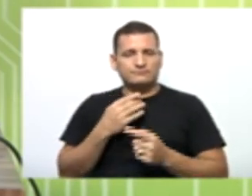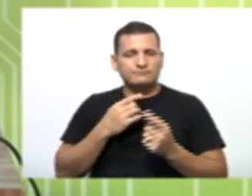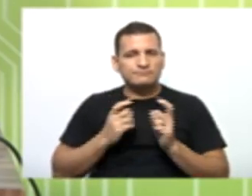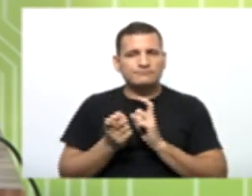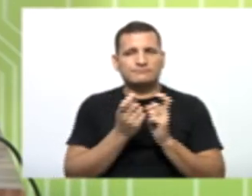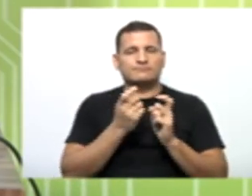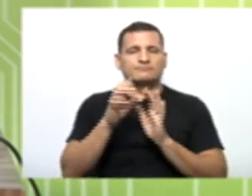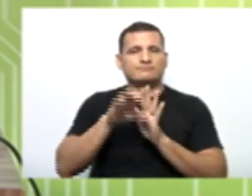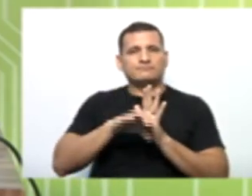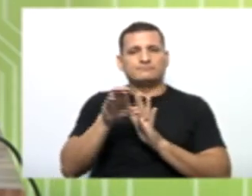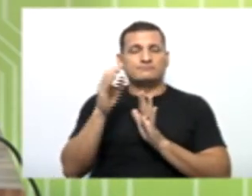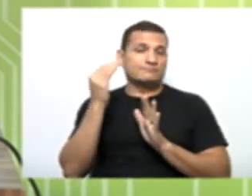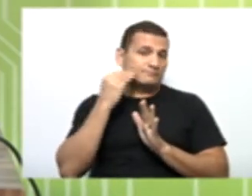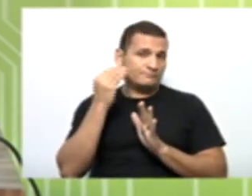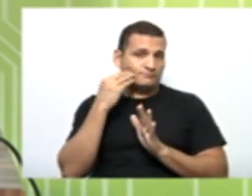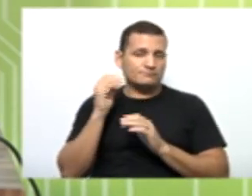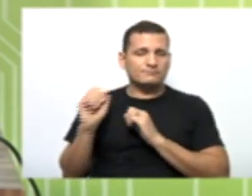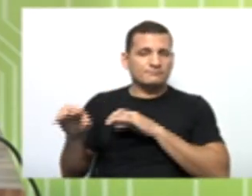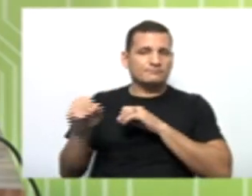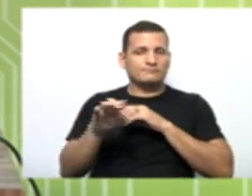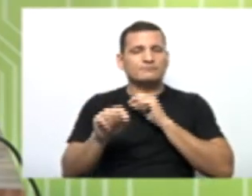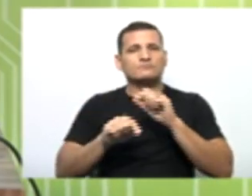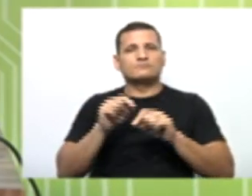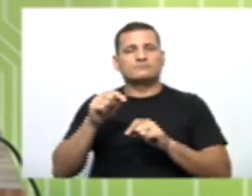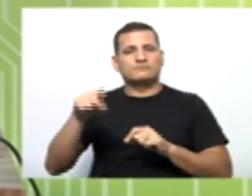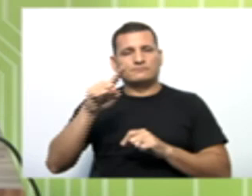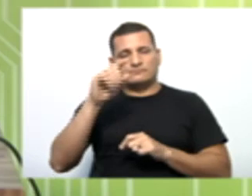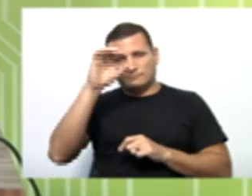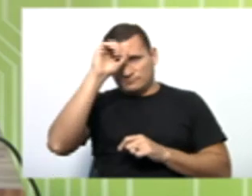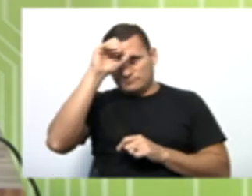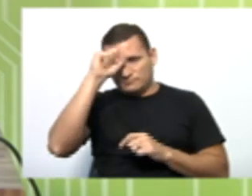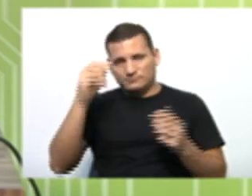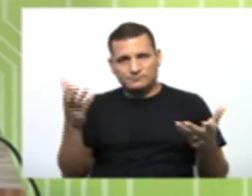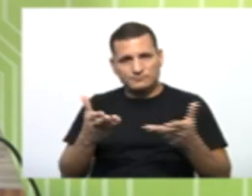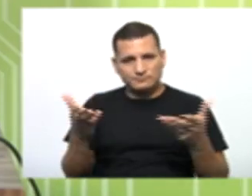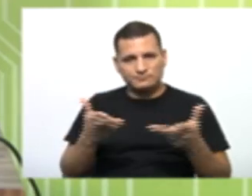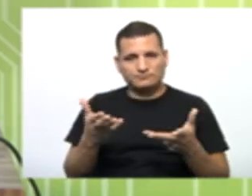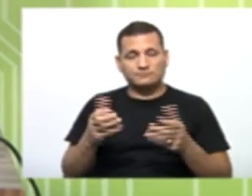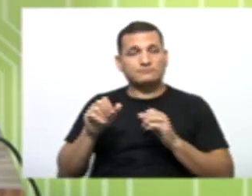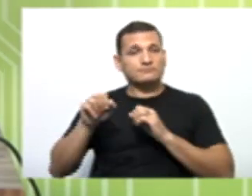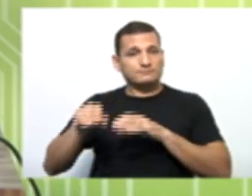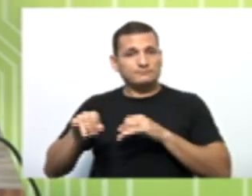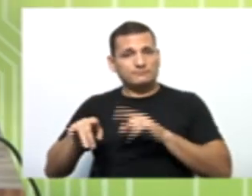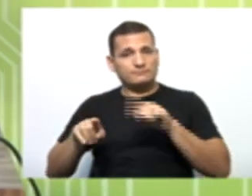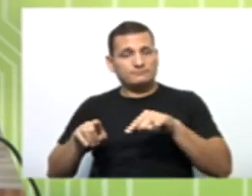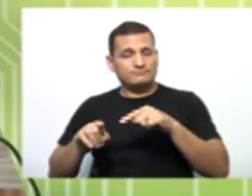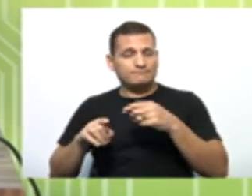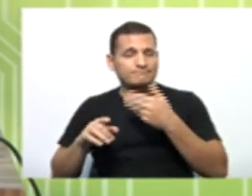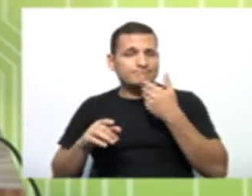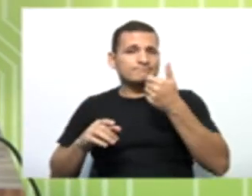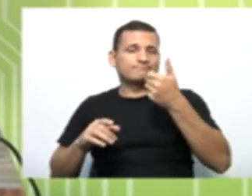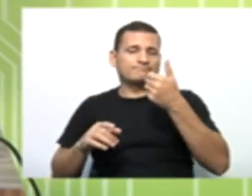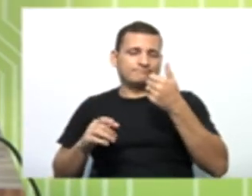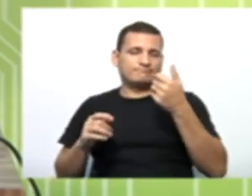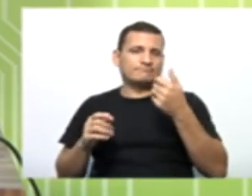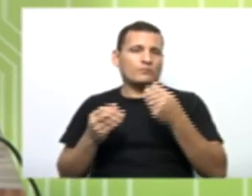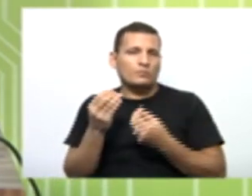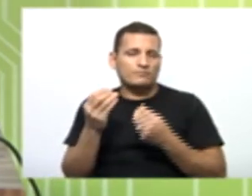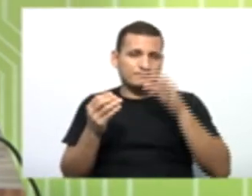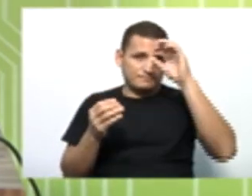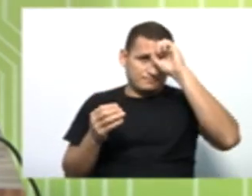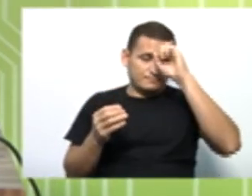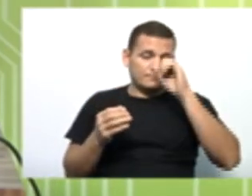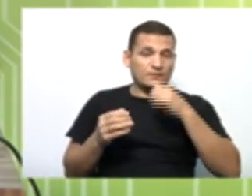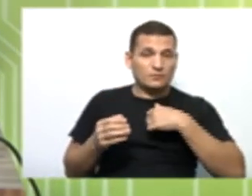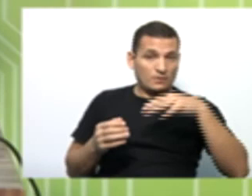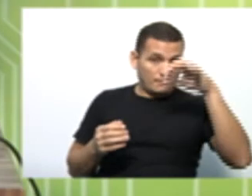trabalhamos hoje, tentem ensinar aquilo que vocês estudaram. Né? Ensinar é a melhor forma de aprender. Então eu aprendo muito mais